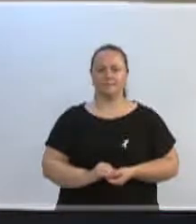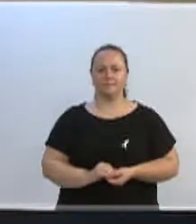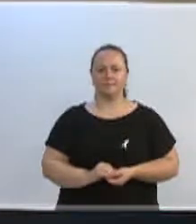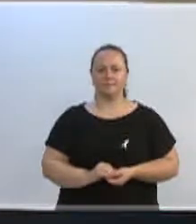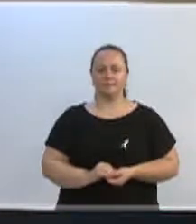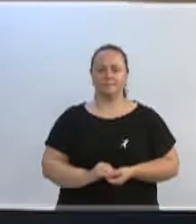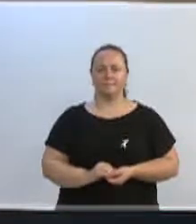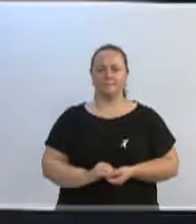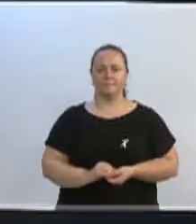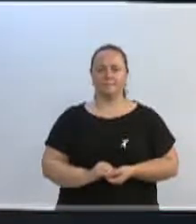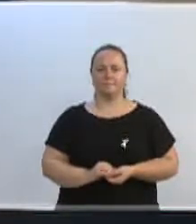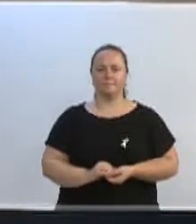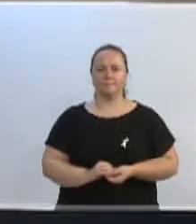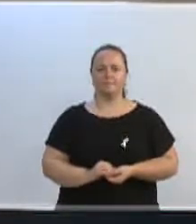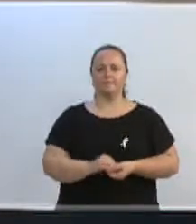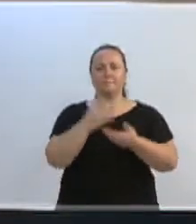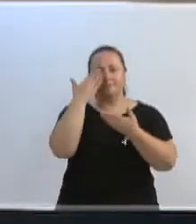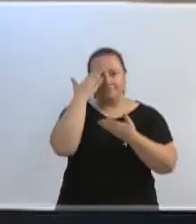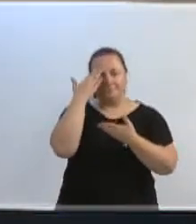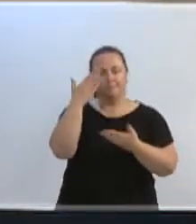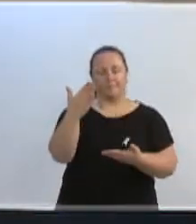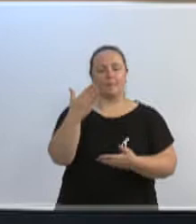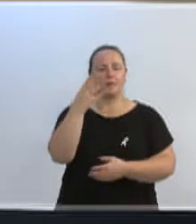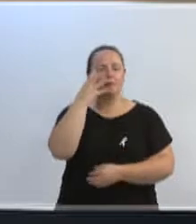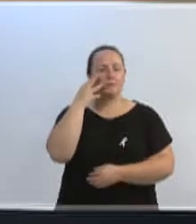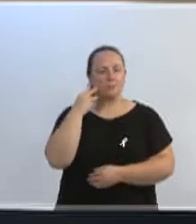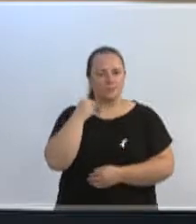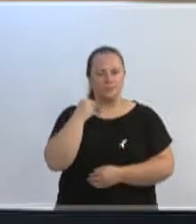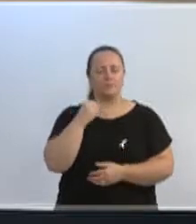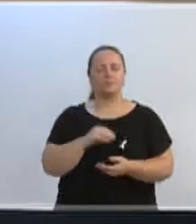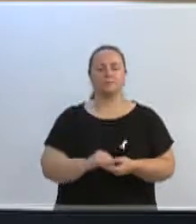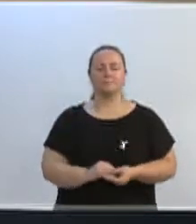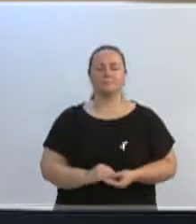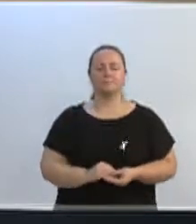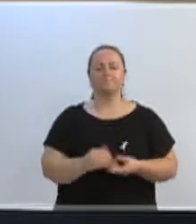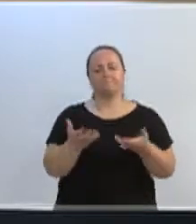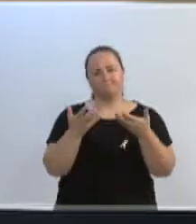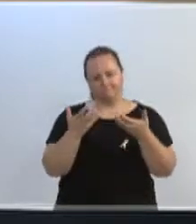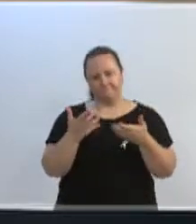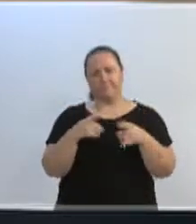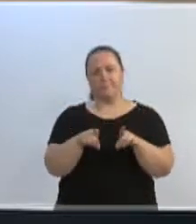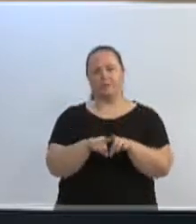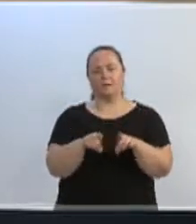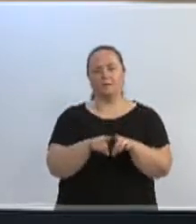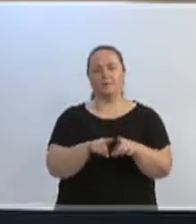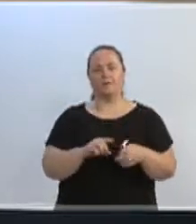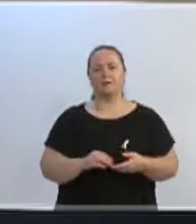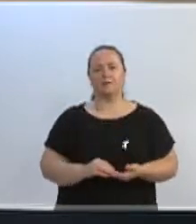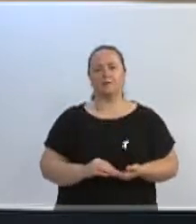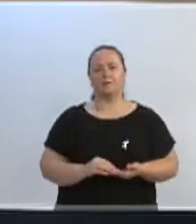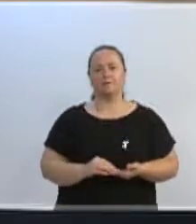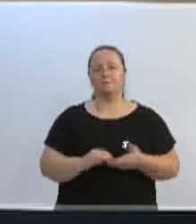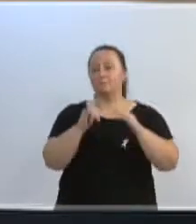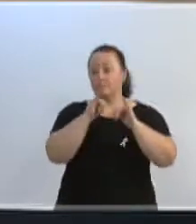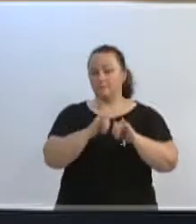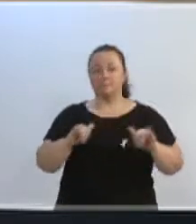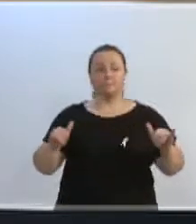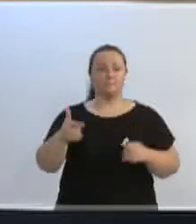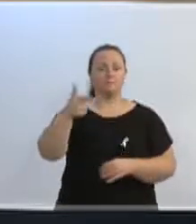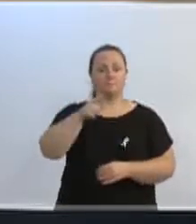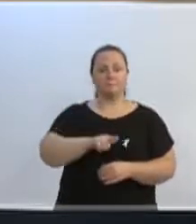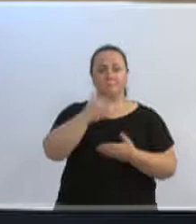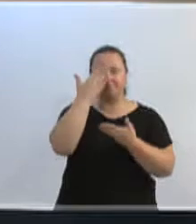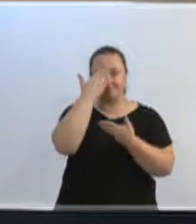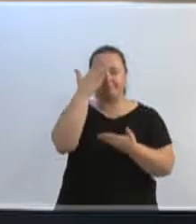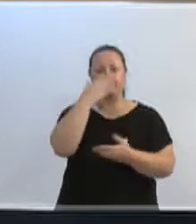Muito obrigado, vereador Gilson. Eu gostaria de também salientar e agradecer a